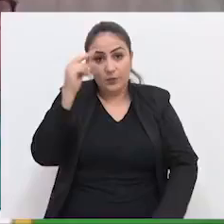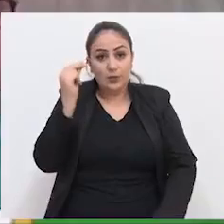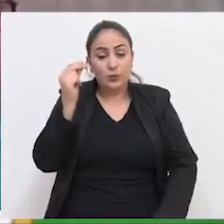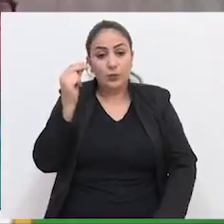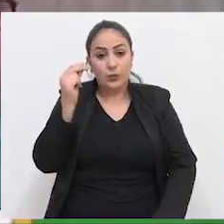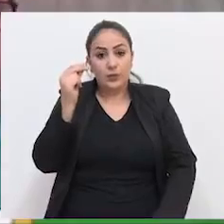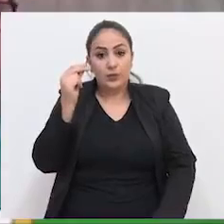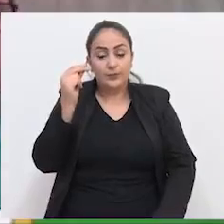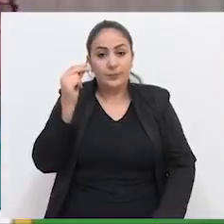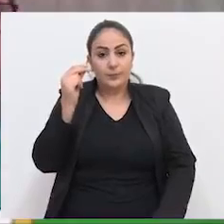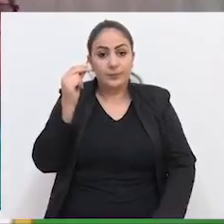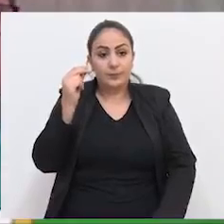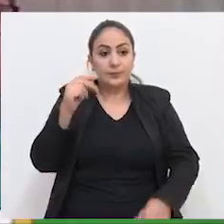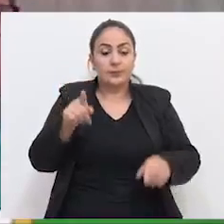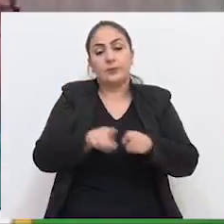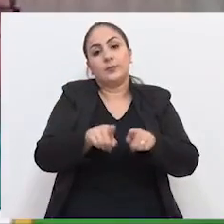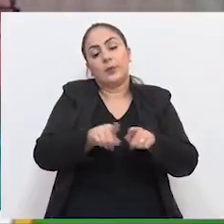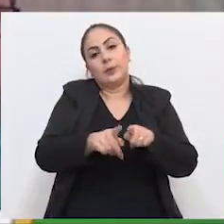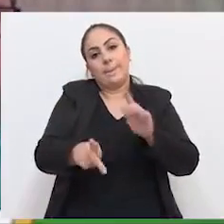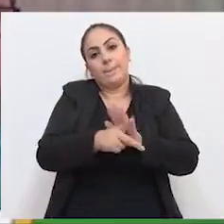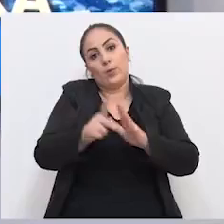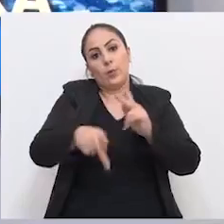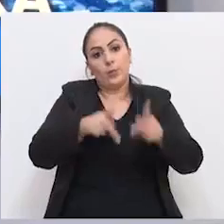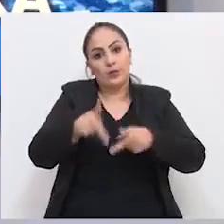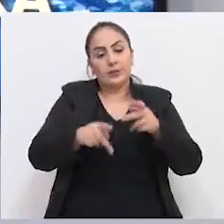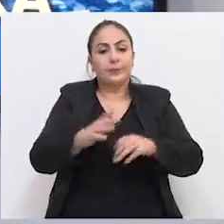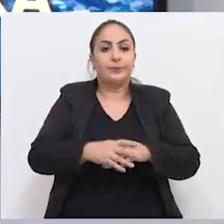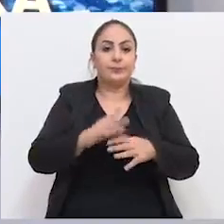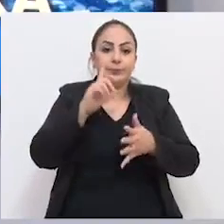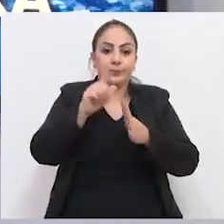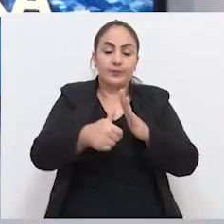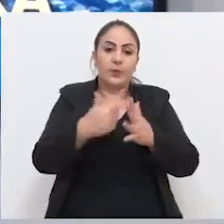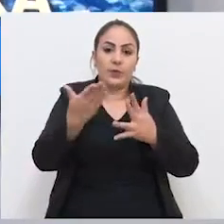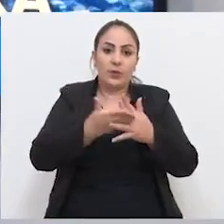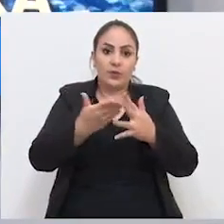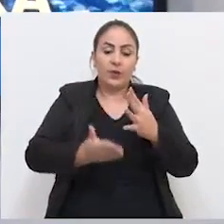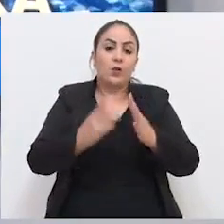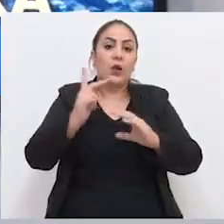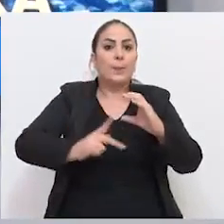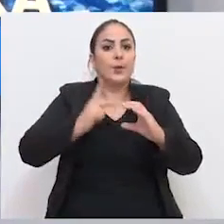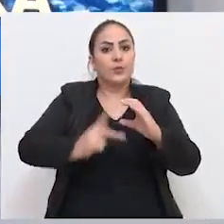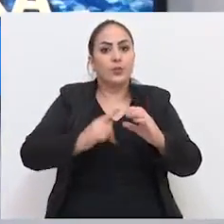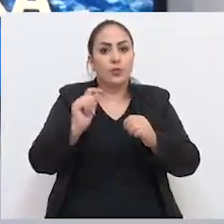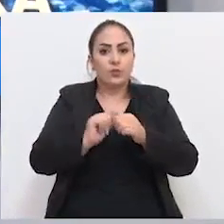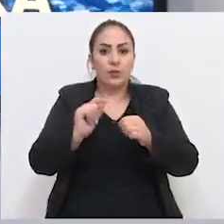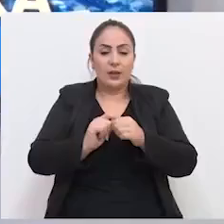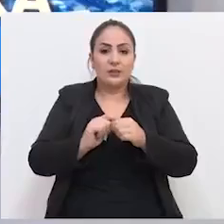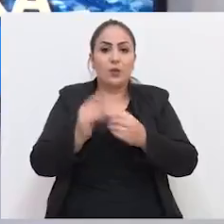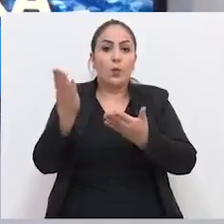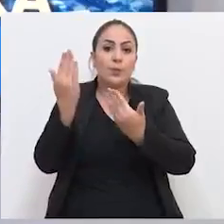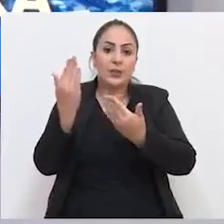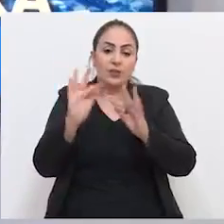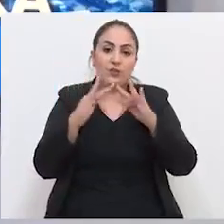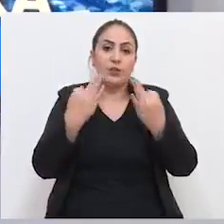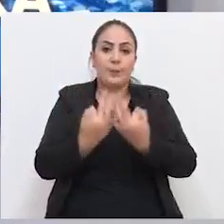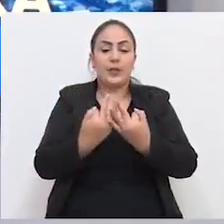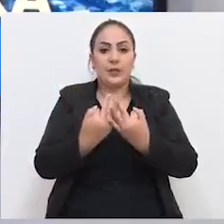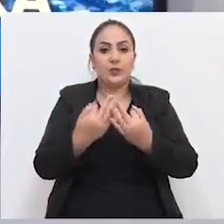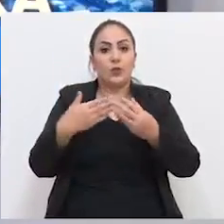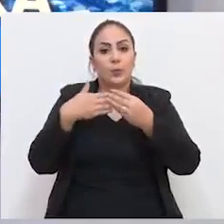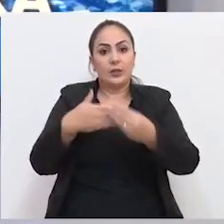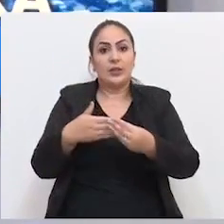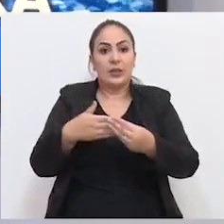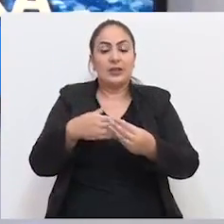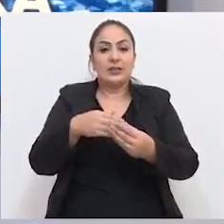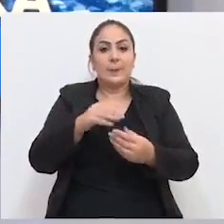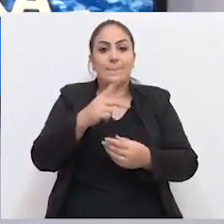quanto da própria população. E no segundo bloco, Câmara de Vereadores presta condolências à família do